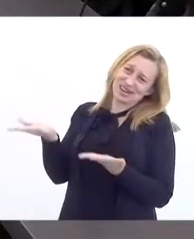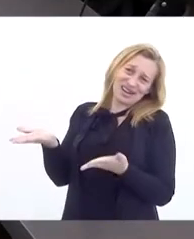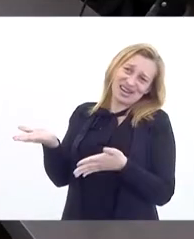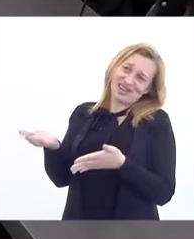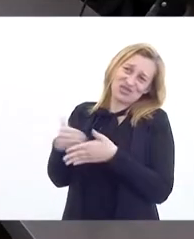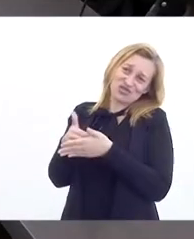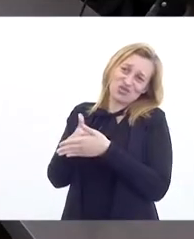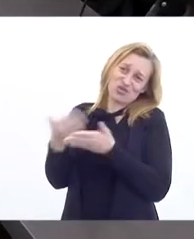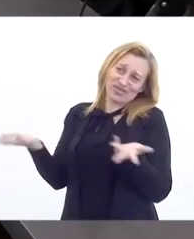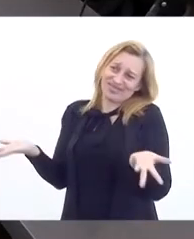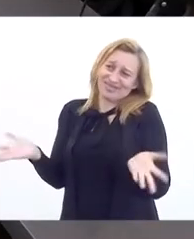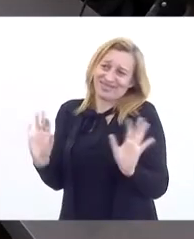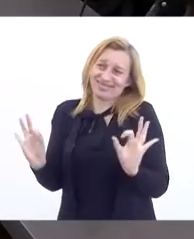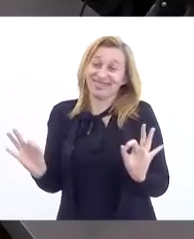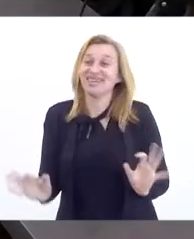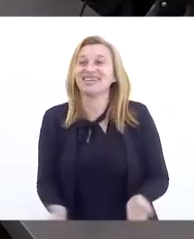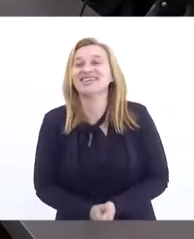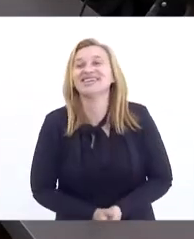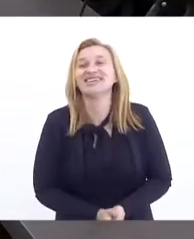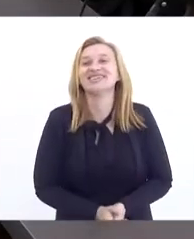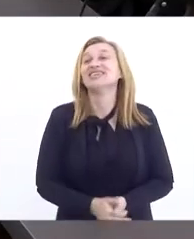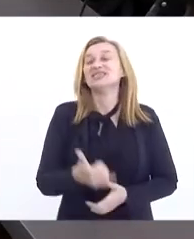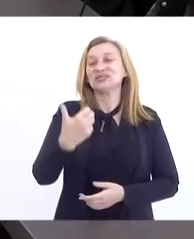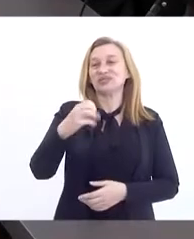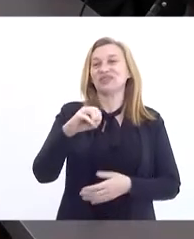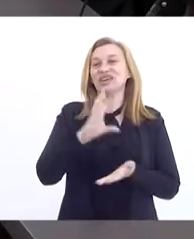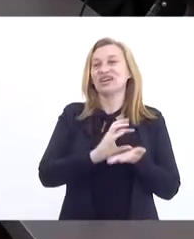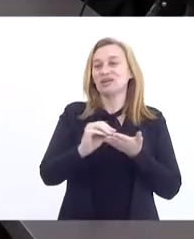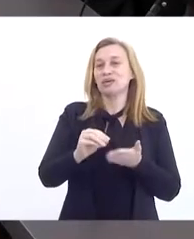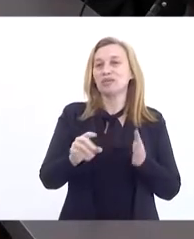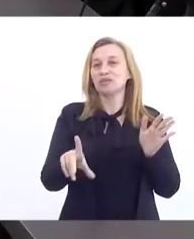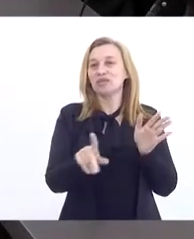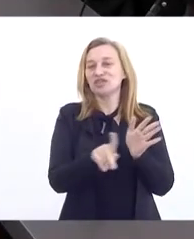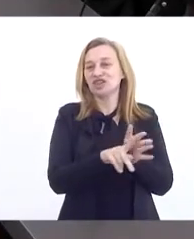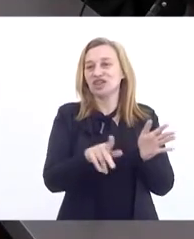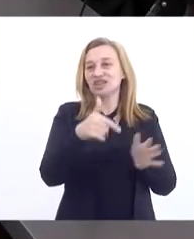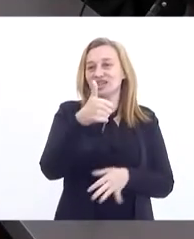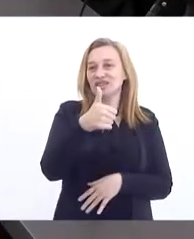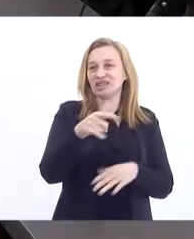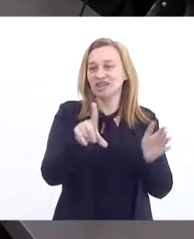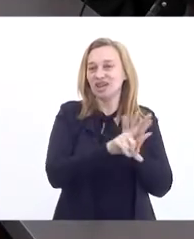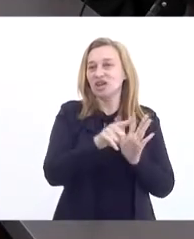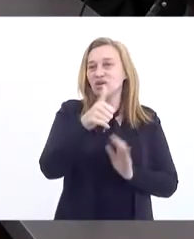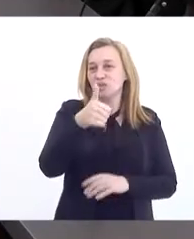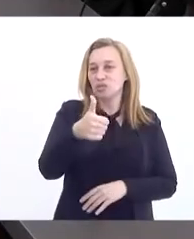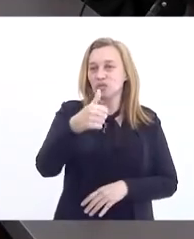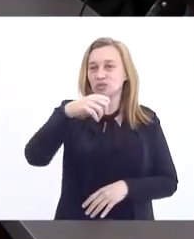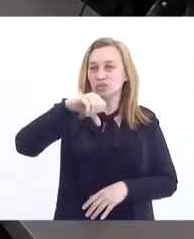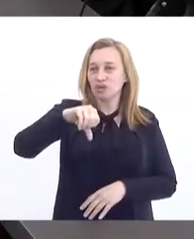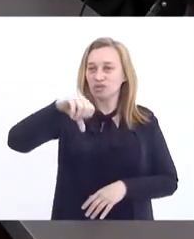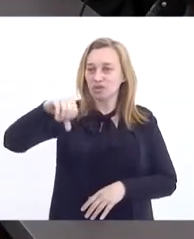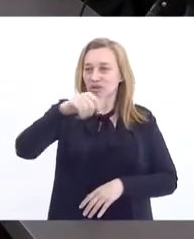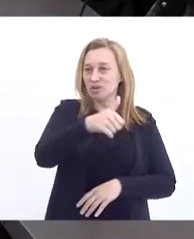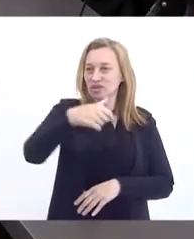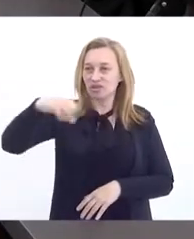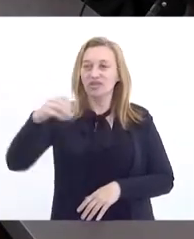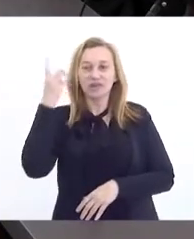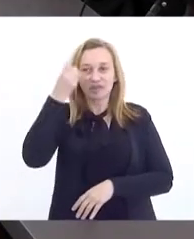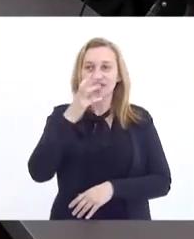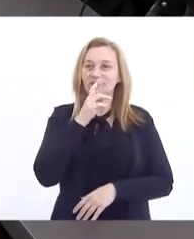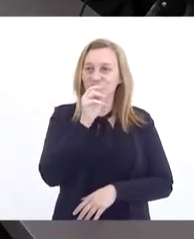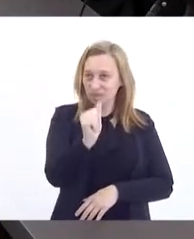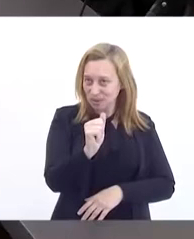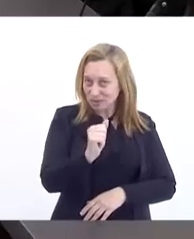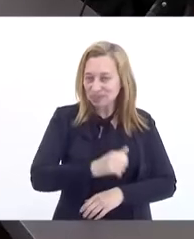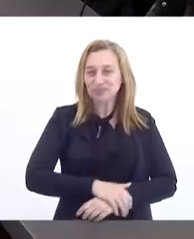pula o 10. O 10 da pauta, projeto de lei 169219. Autoria do deputado Rodrigo